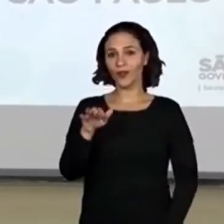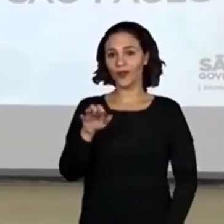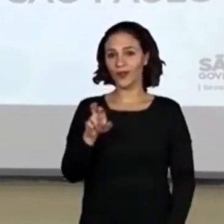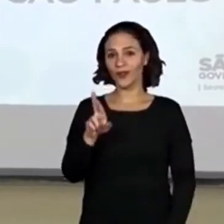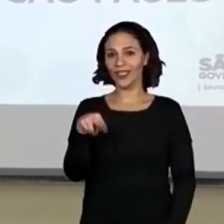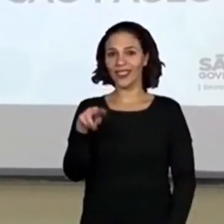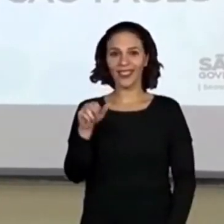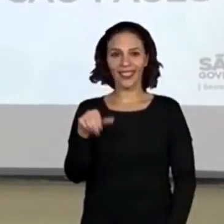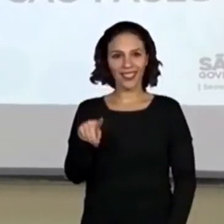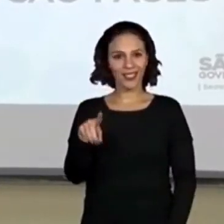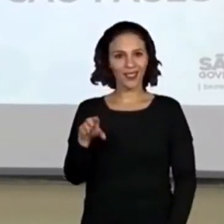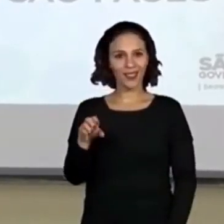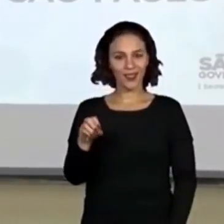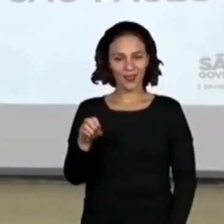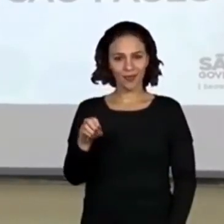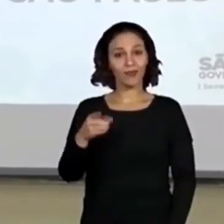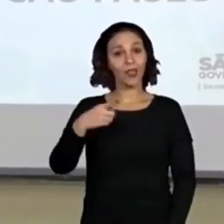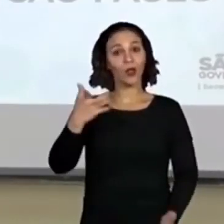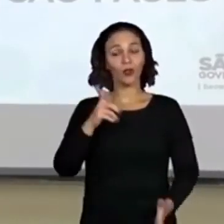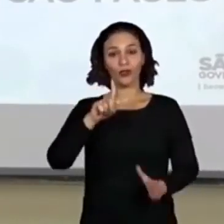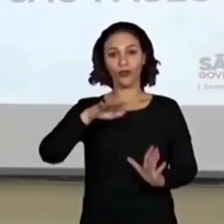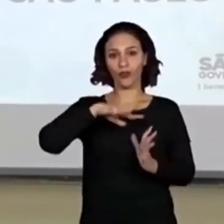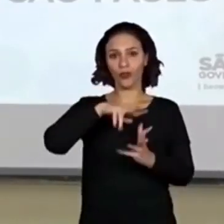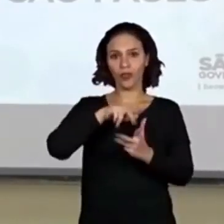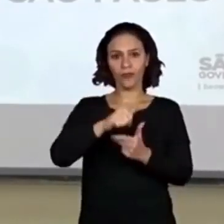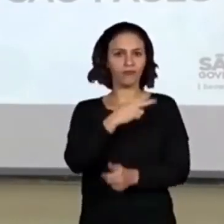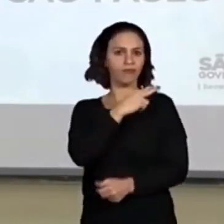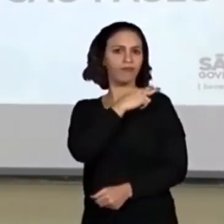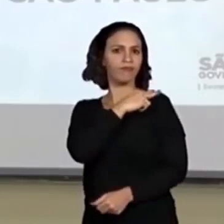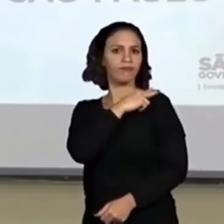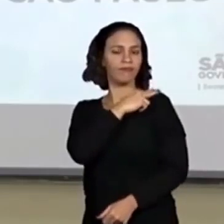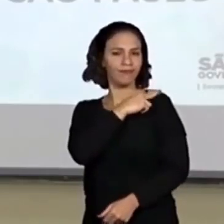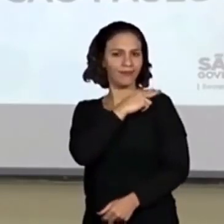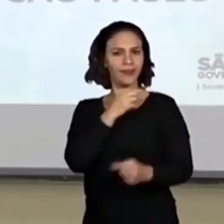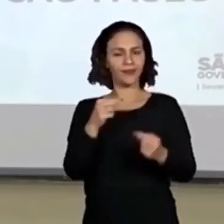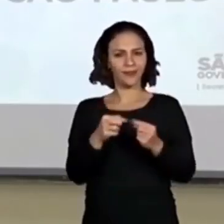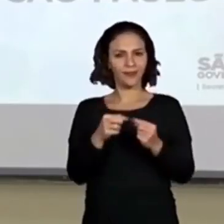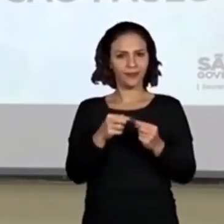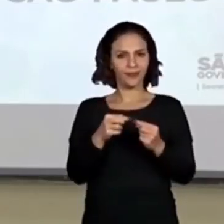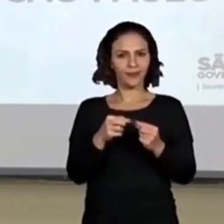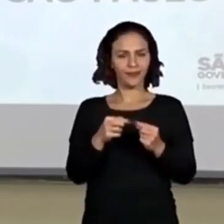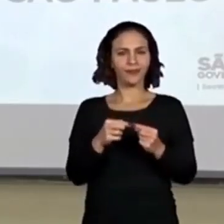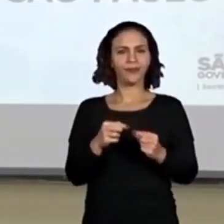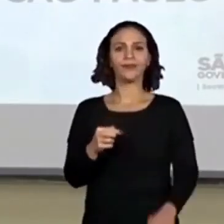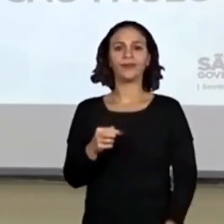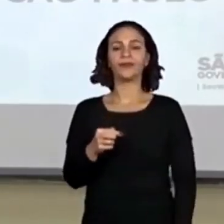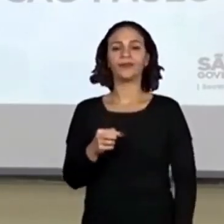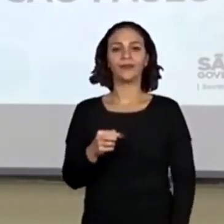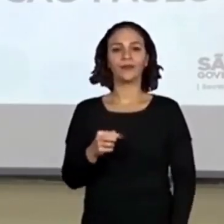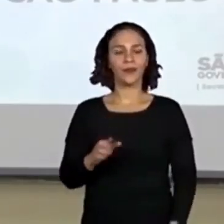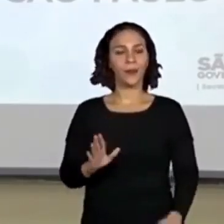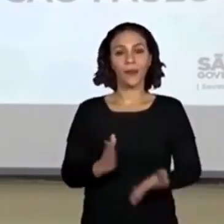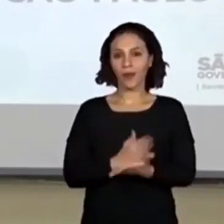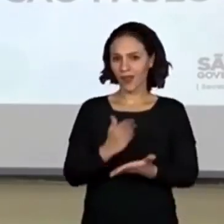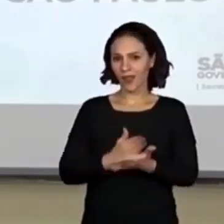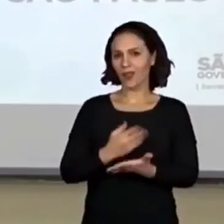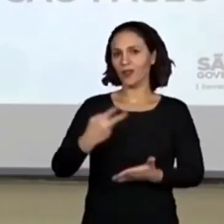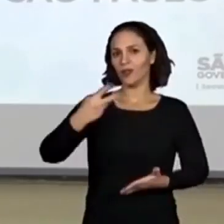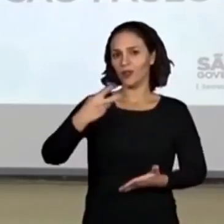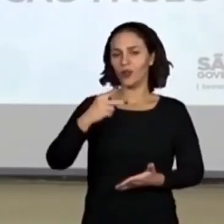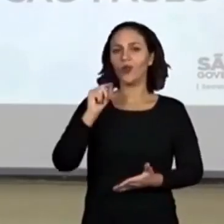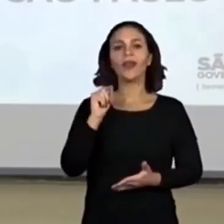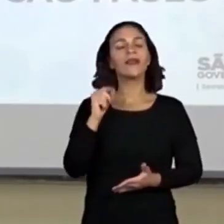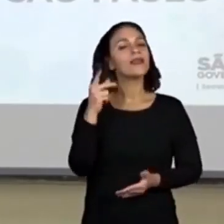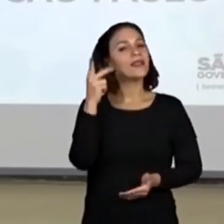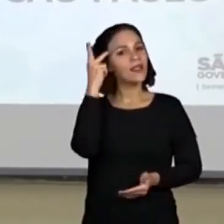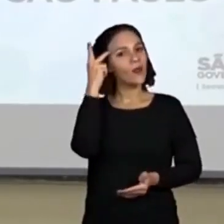e nós vamos trabalhar com Geografia do segundo ano do ensino médio, o caderno do volume 2 do São Paulo Faz